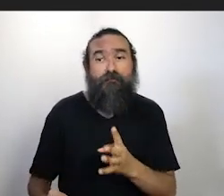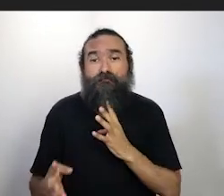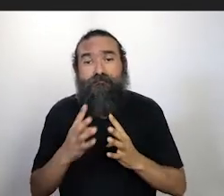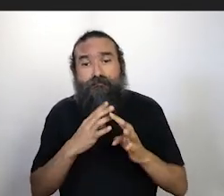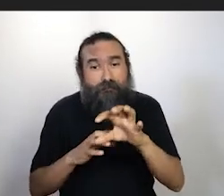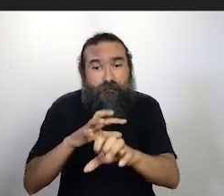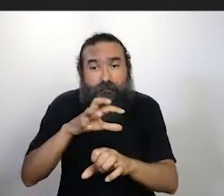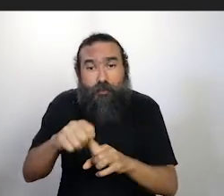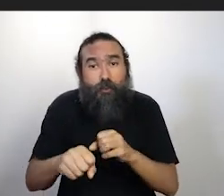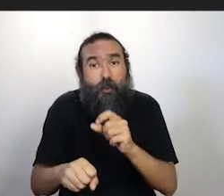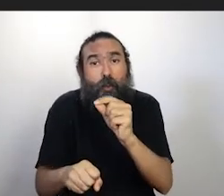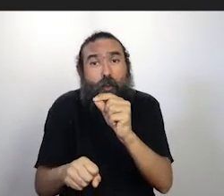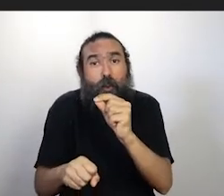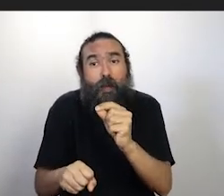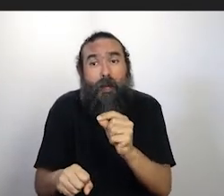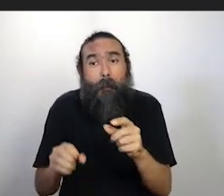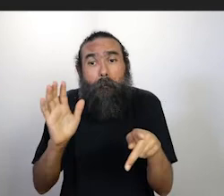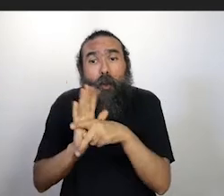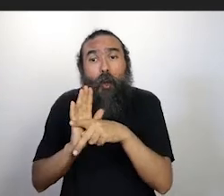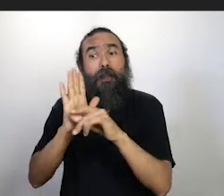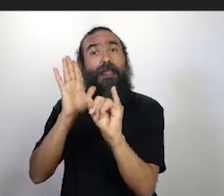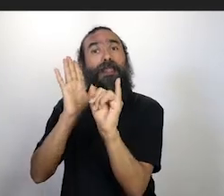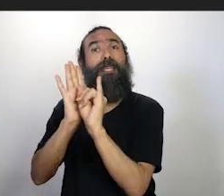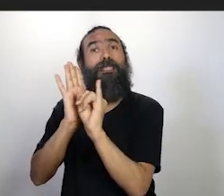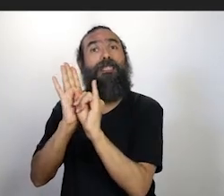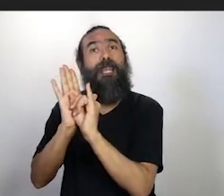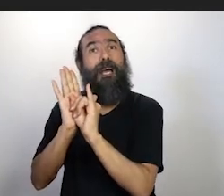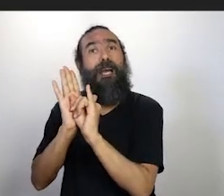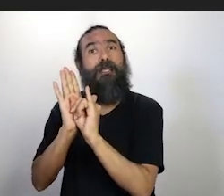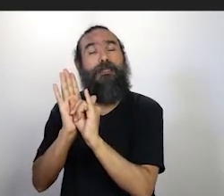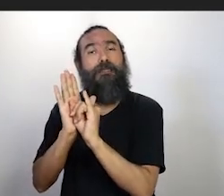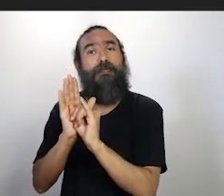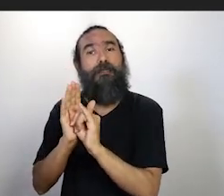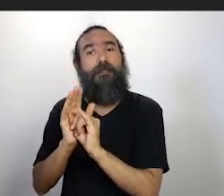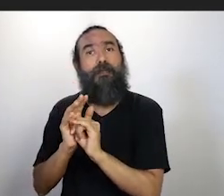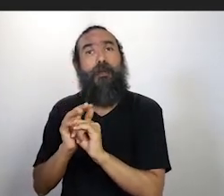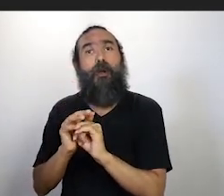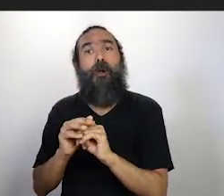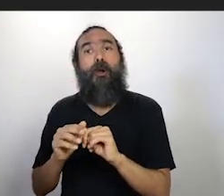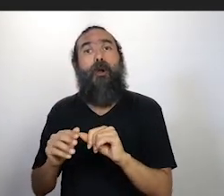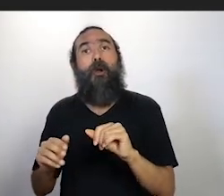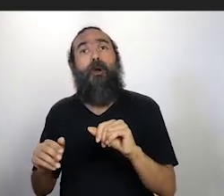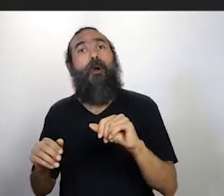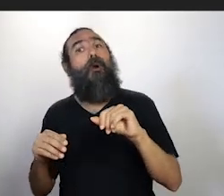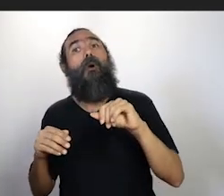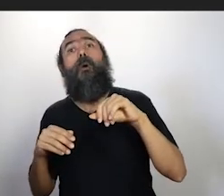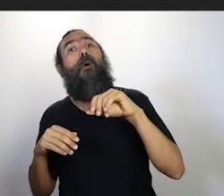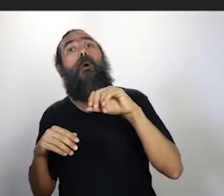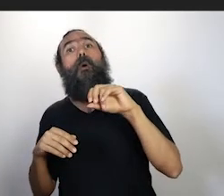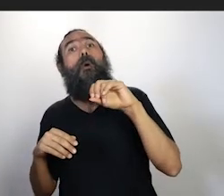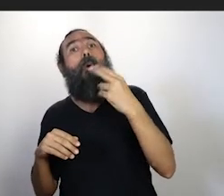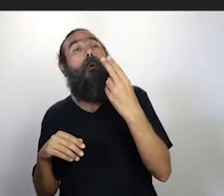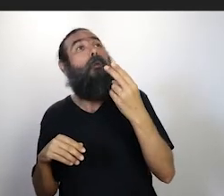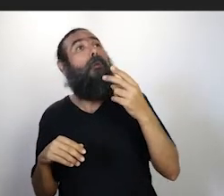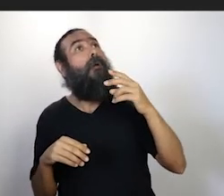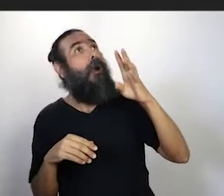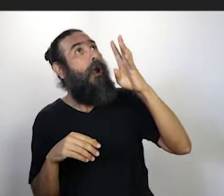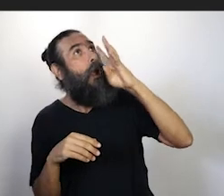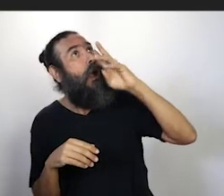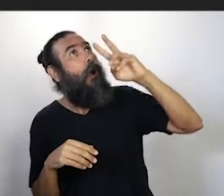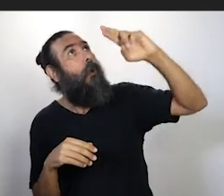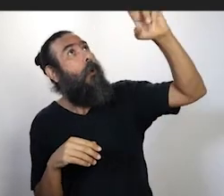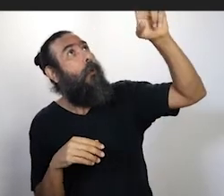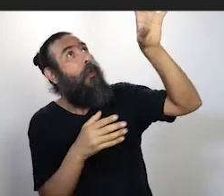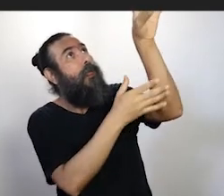a construção da própria identidade do que a reprodução do que vem de cima. E isso questiona, né, a